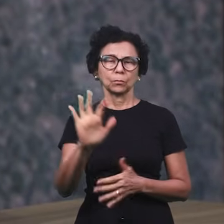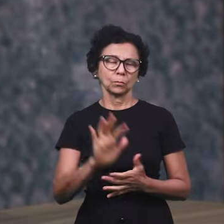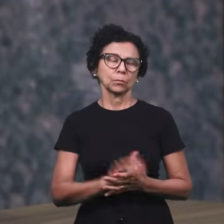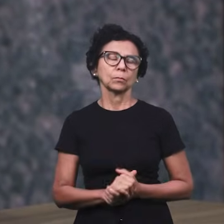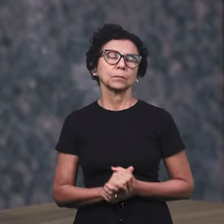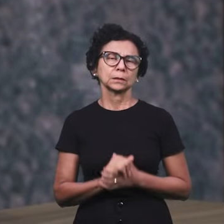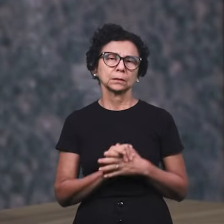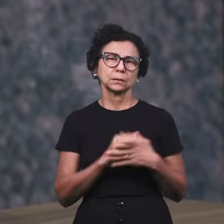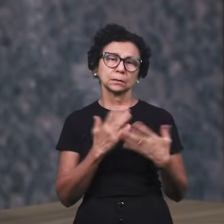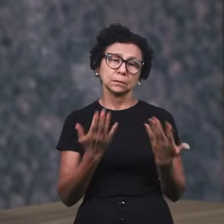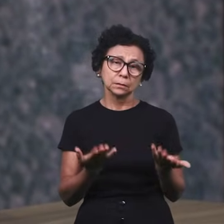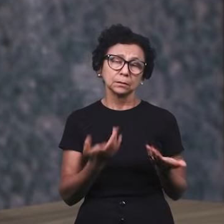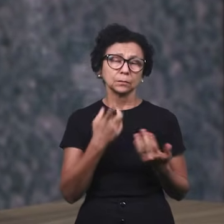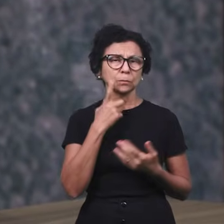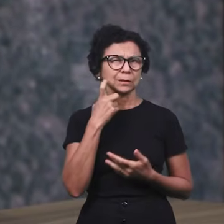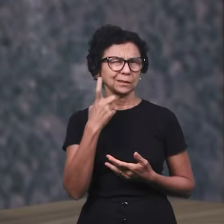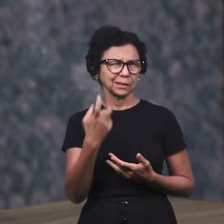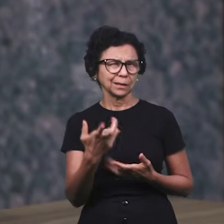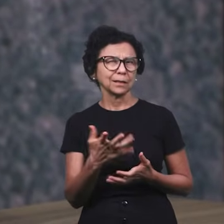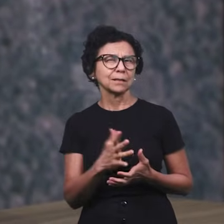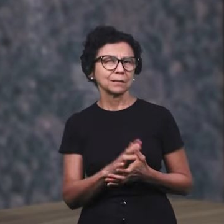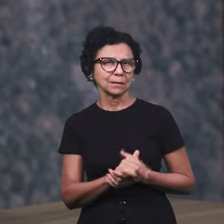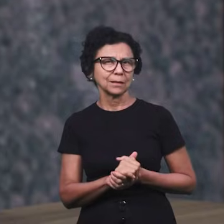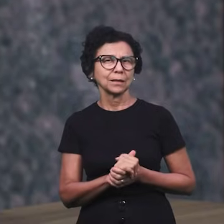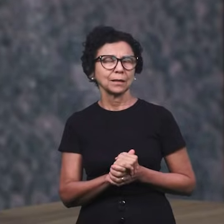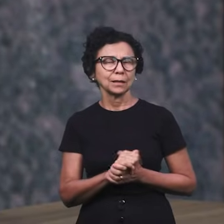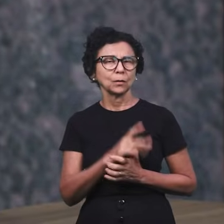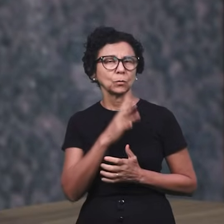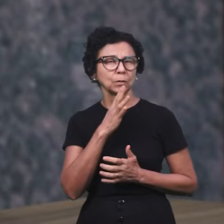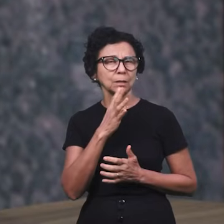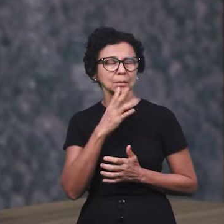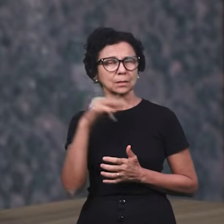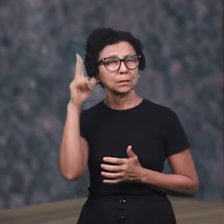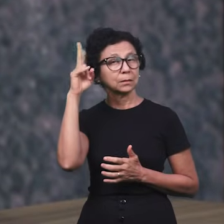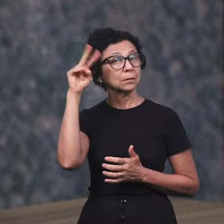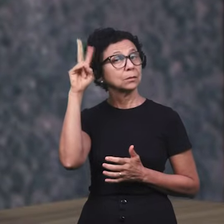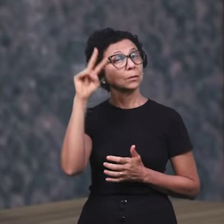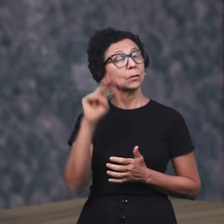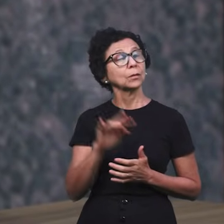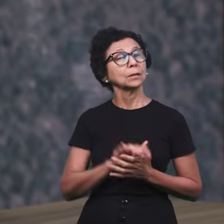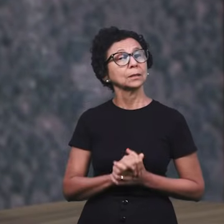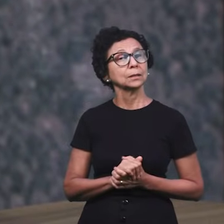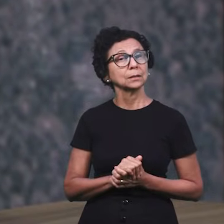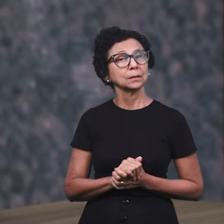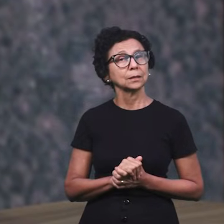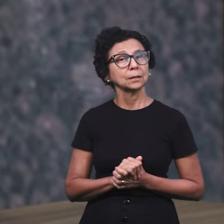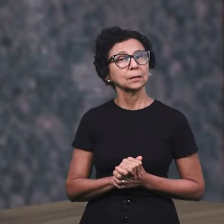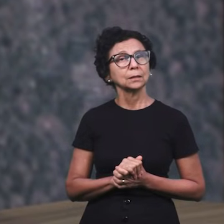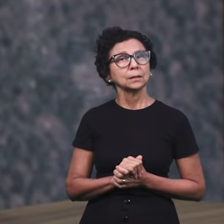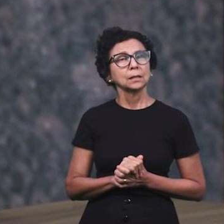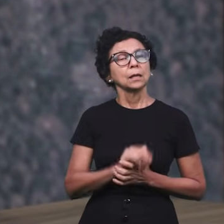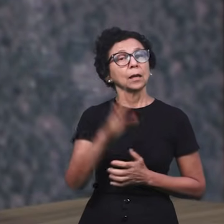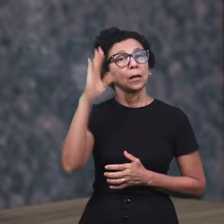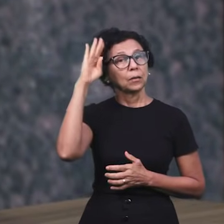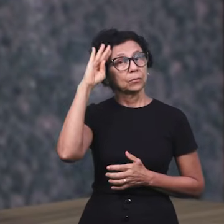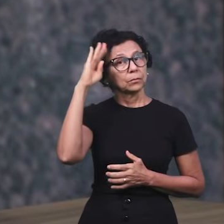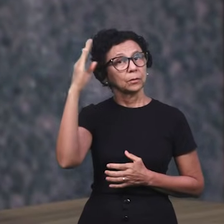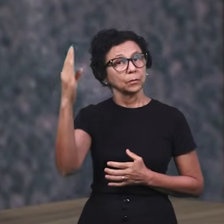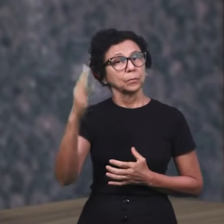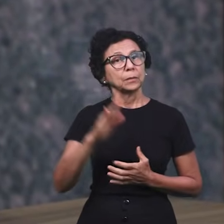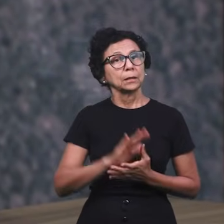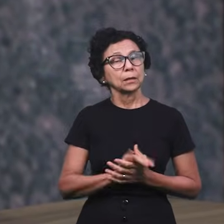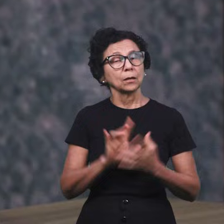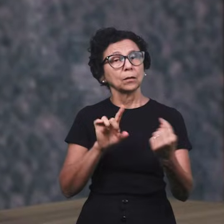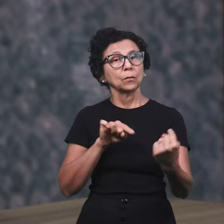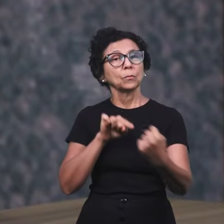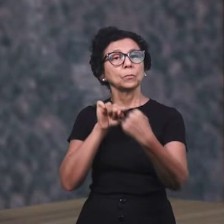o evoluir ao longo do tempo do cristianismo. Pois bem, como o pastor Antônio Carlos muito bem colocou, no ano de 1453,